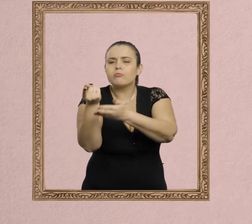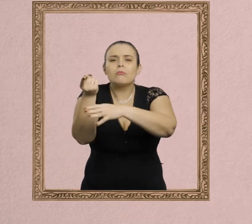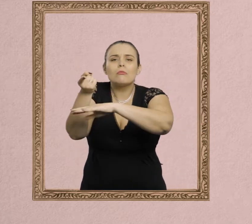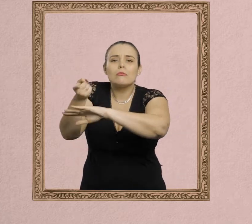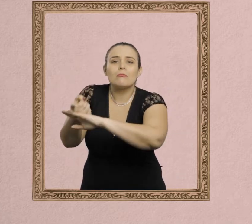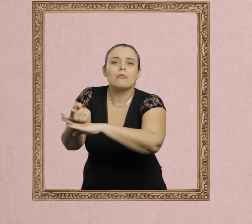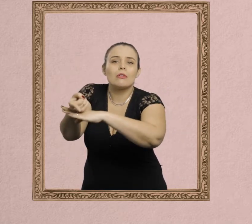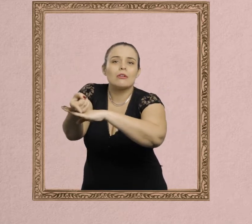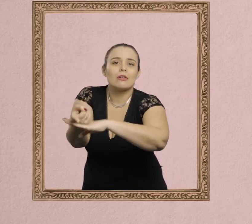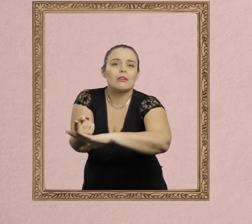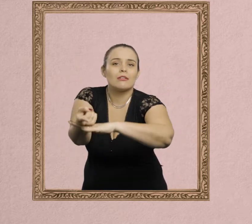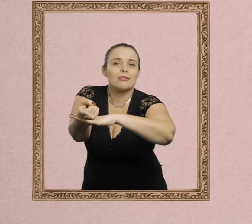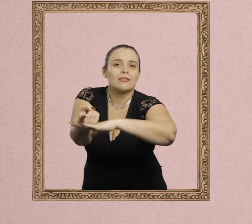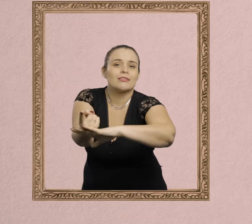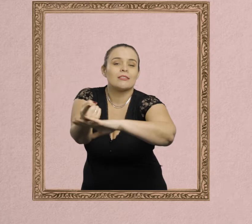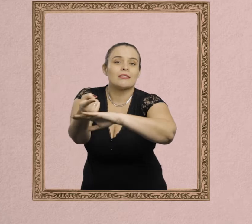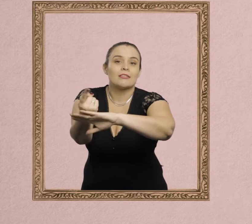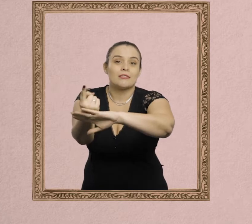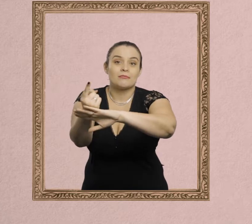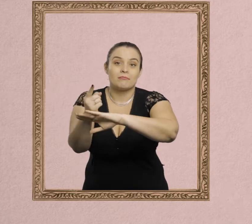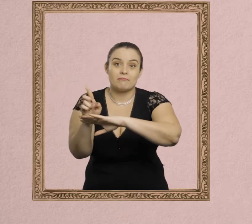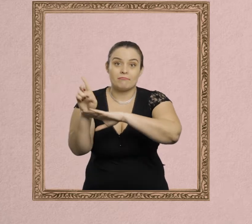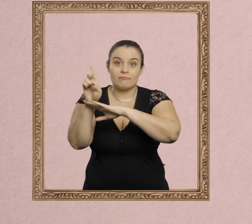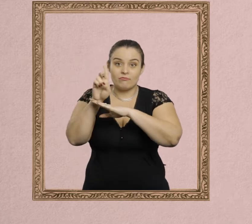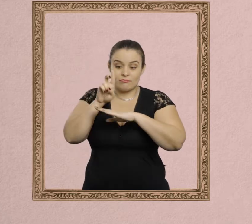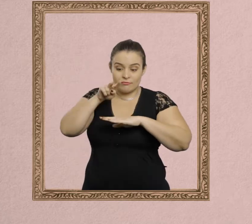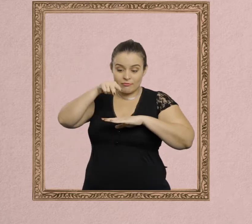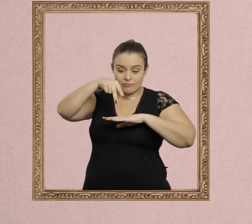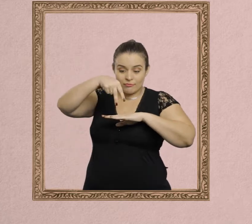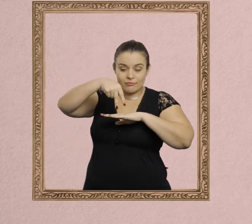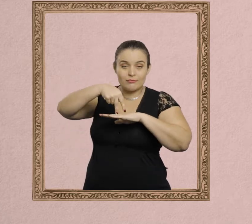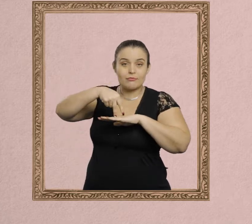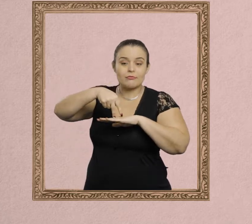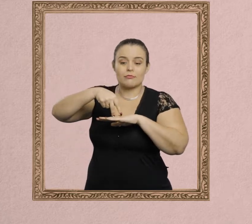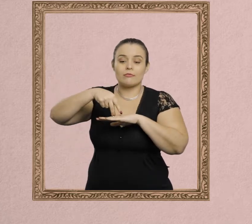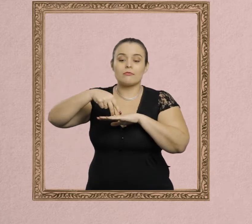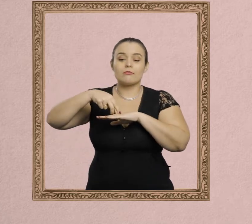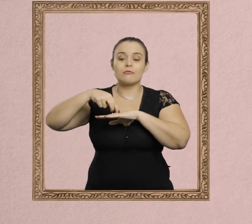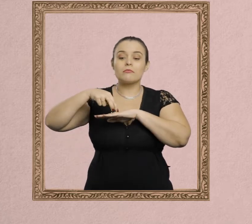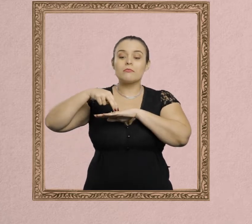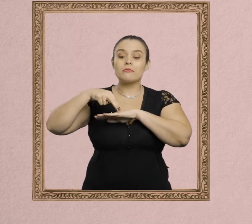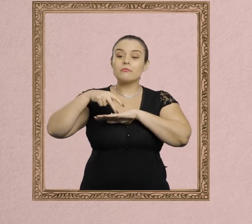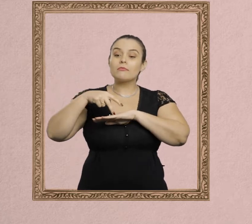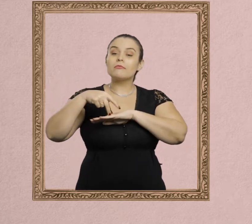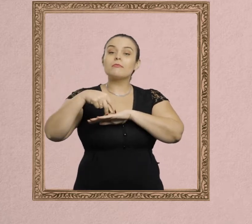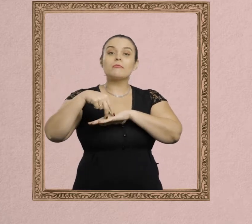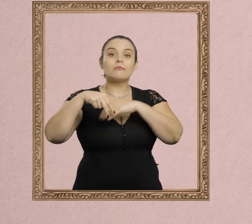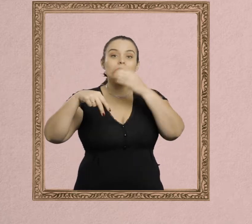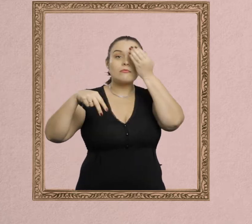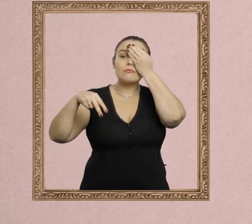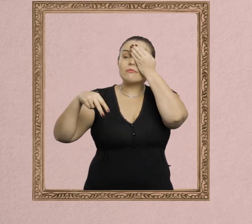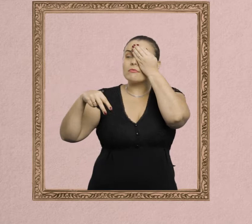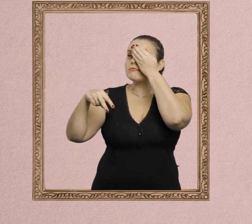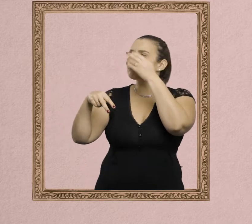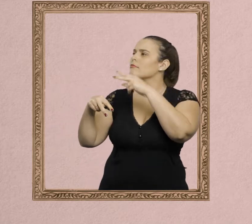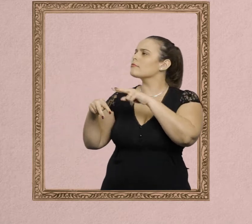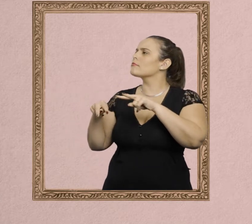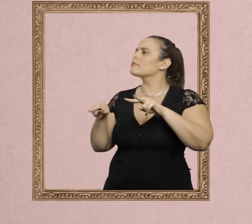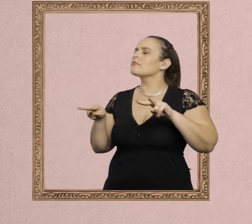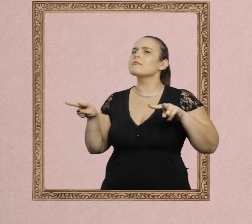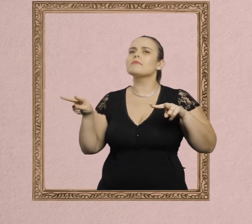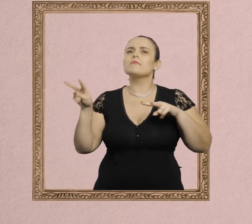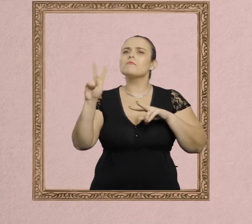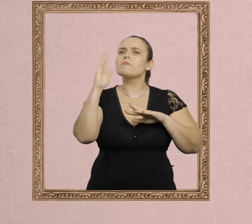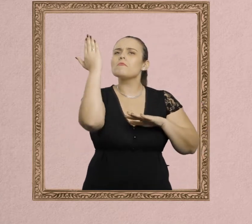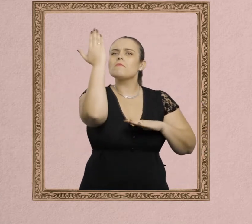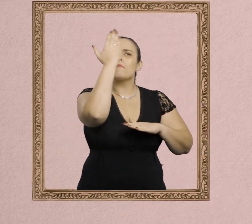mar. Peter foi caminhando até a cabine na ponta dos pés. Alguns piratas olhavam em volta, mas